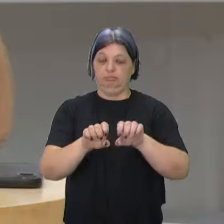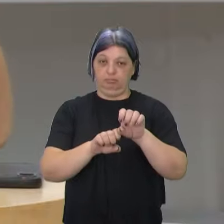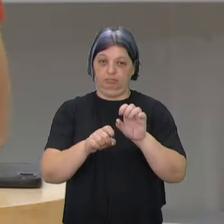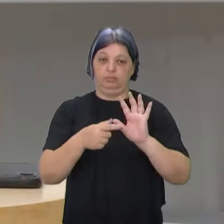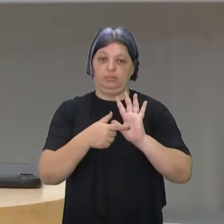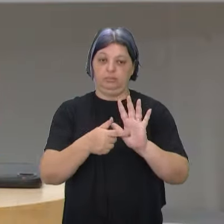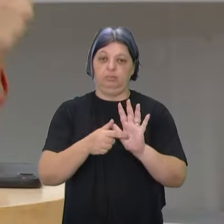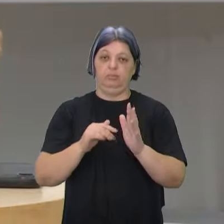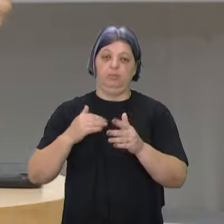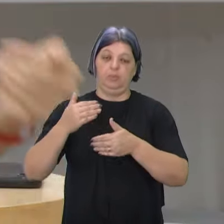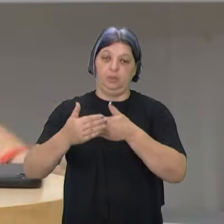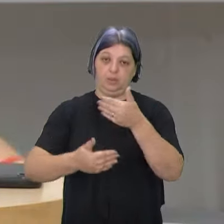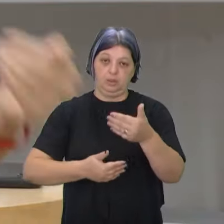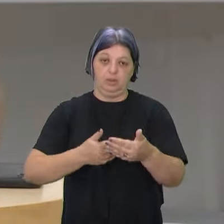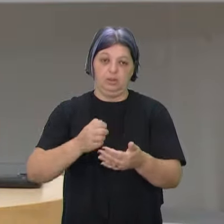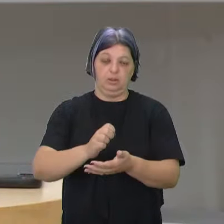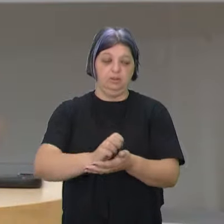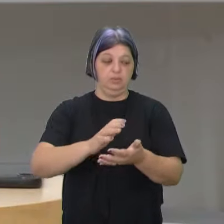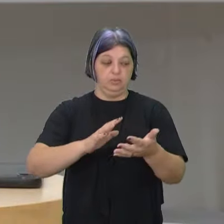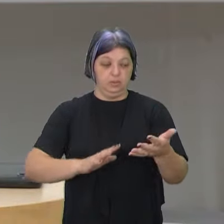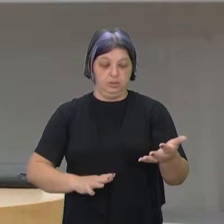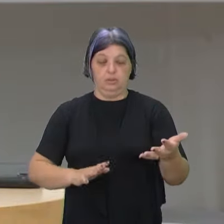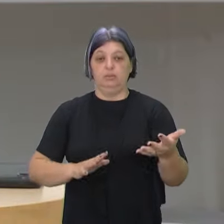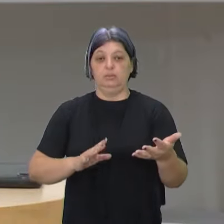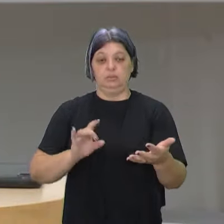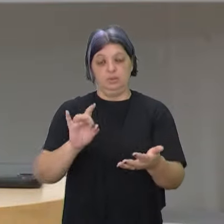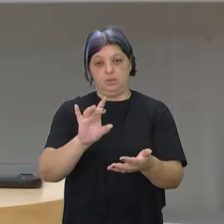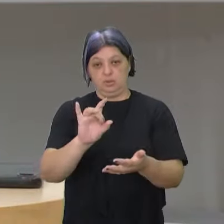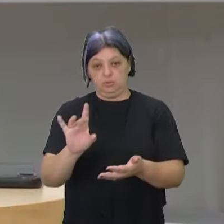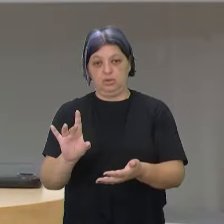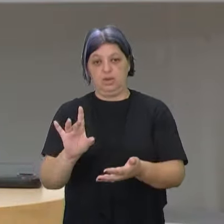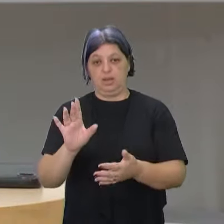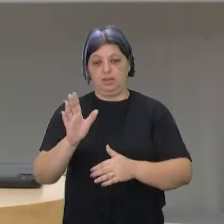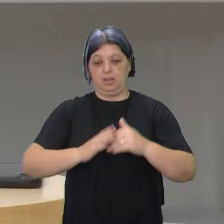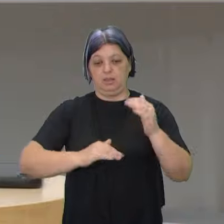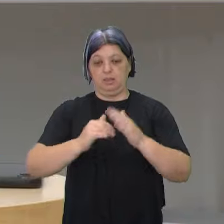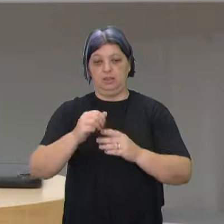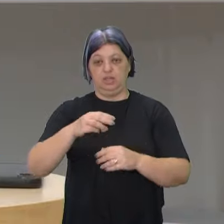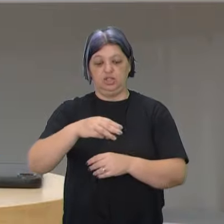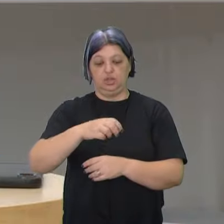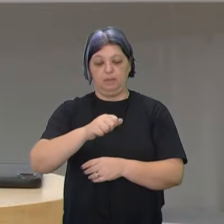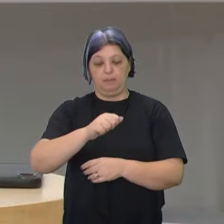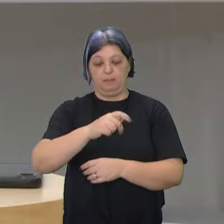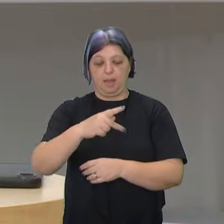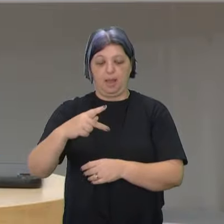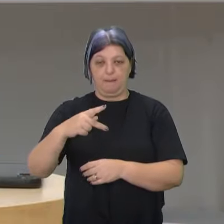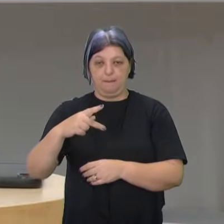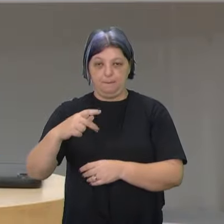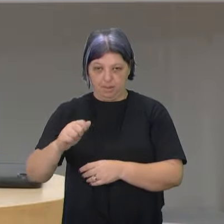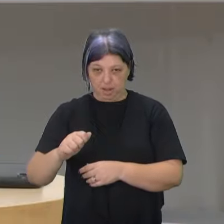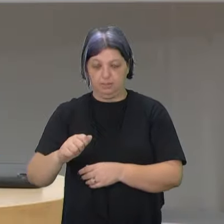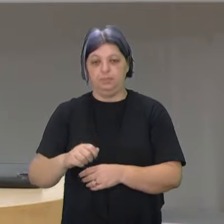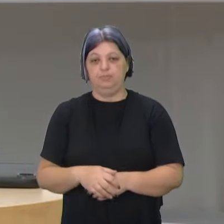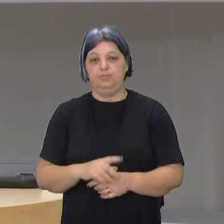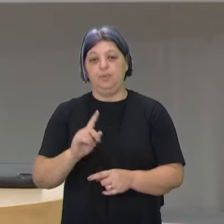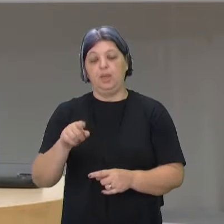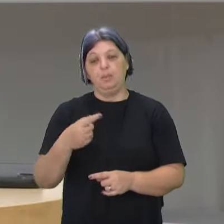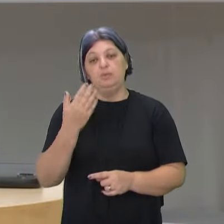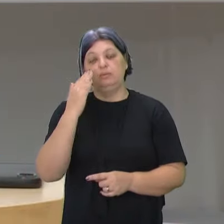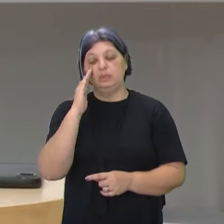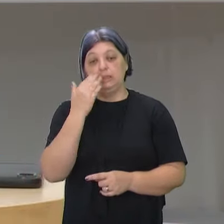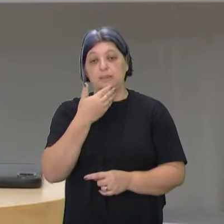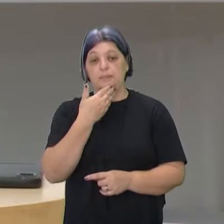aparecem ao longo das atividades de cada componente curricular no mapa, tá bom? E é isso que a gente vai compreender um pouquinho